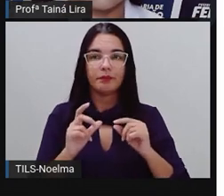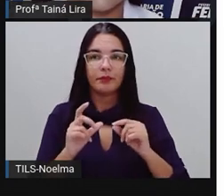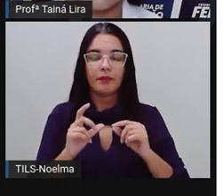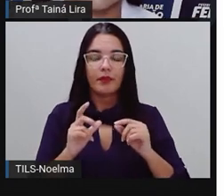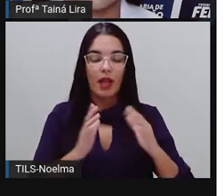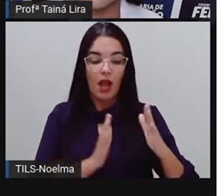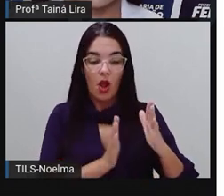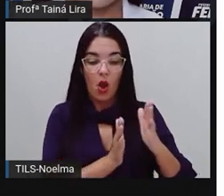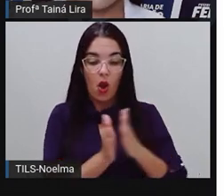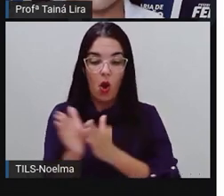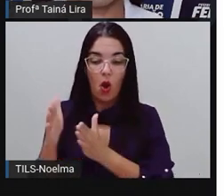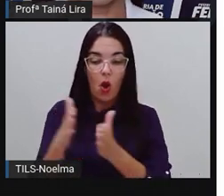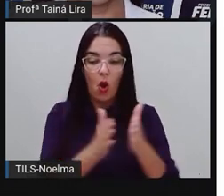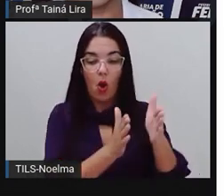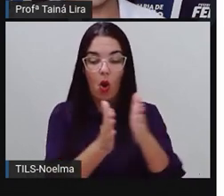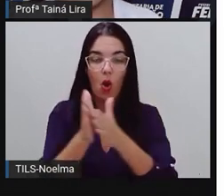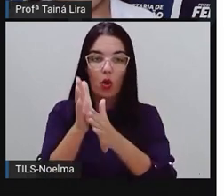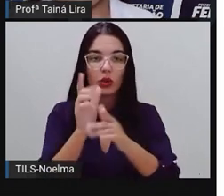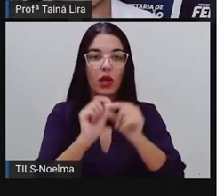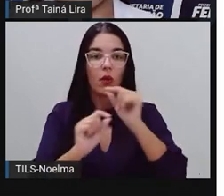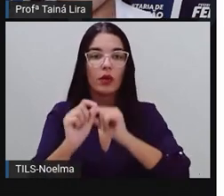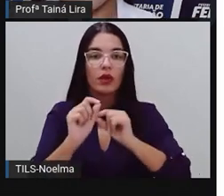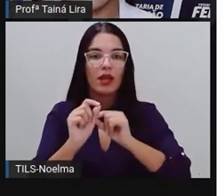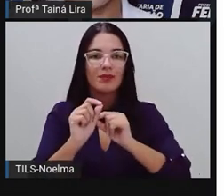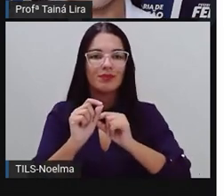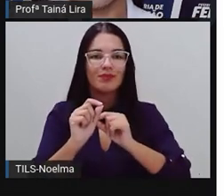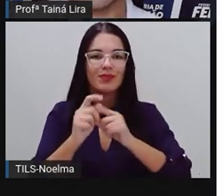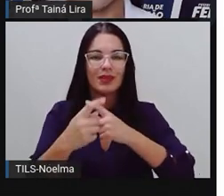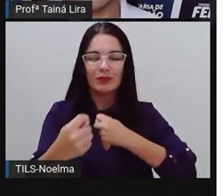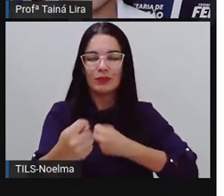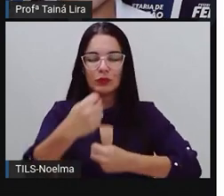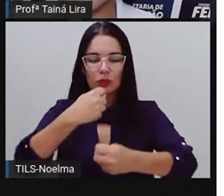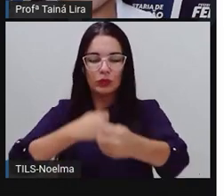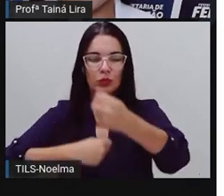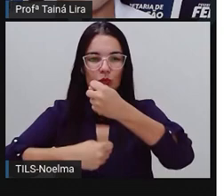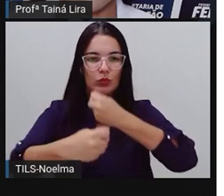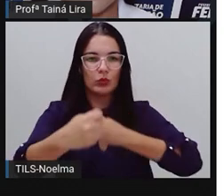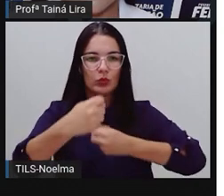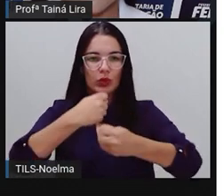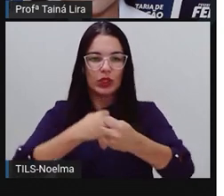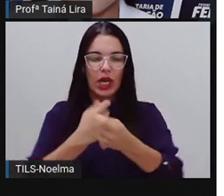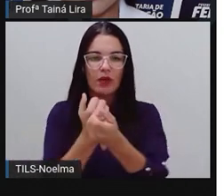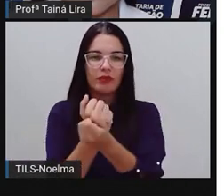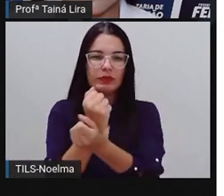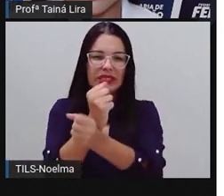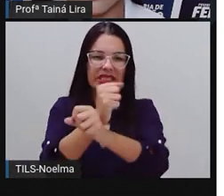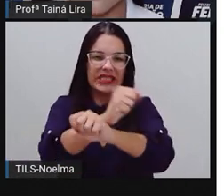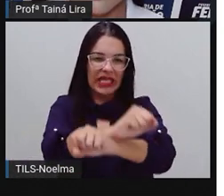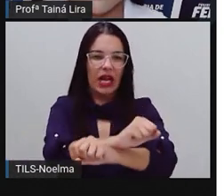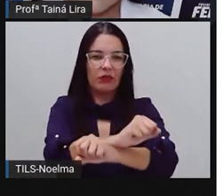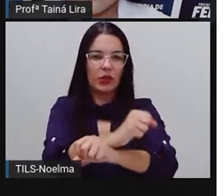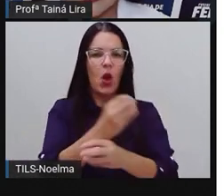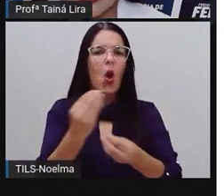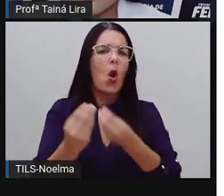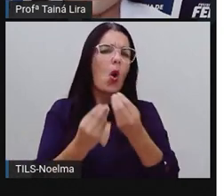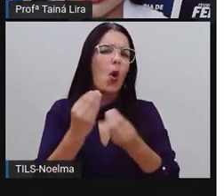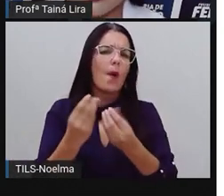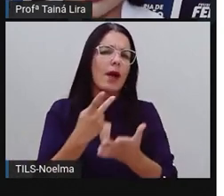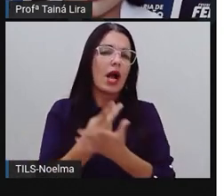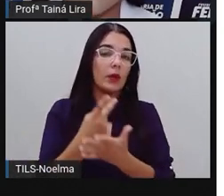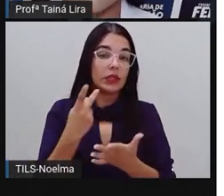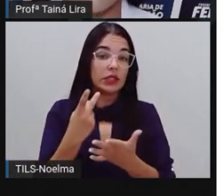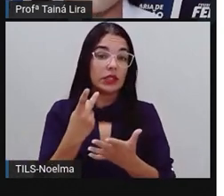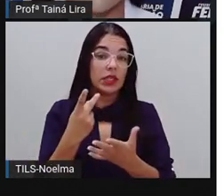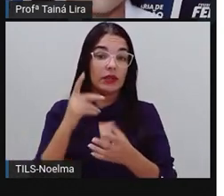a rota do tráfico de escravos tá então como era que esses africanos eram trazidos da